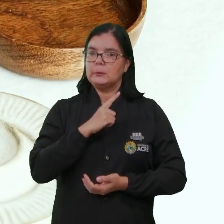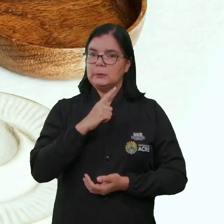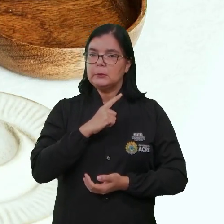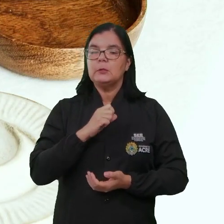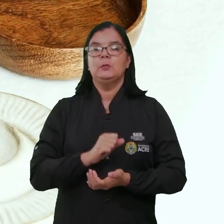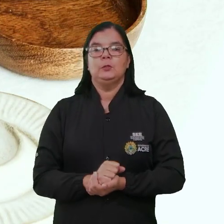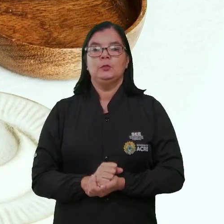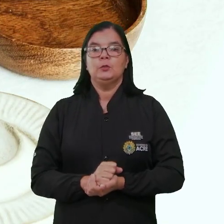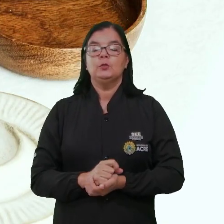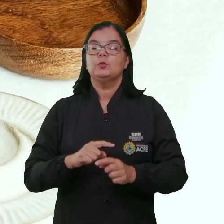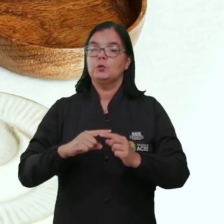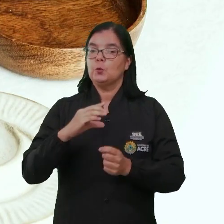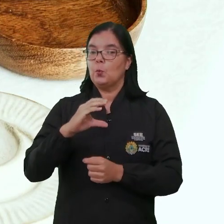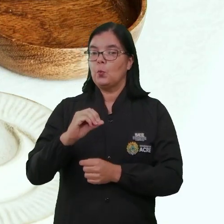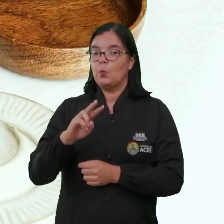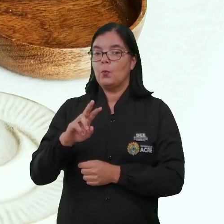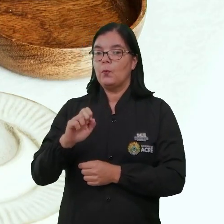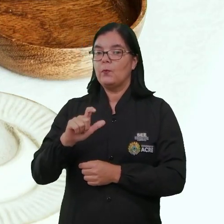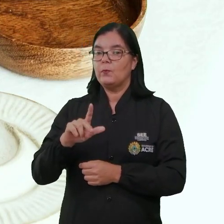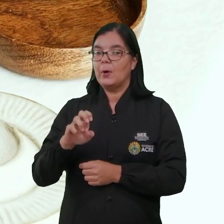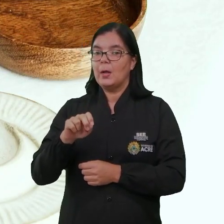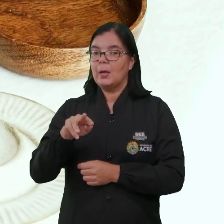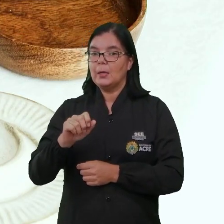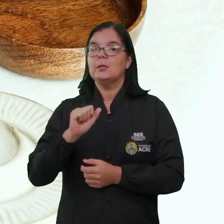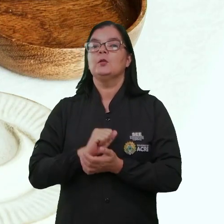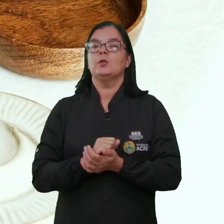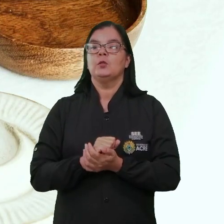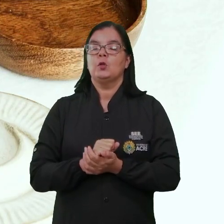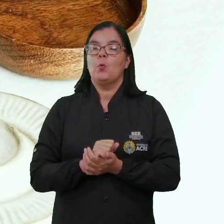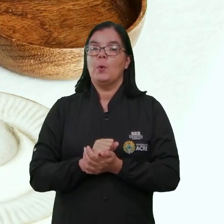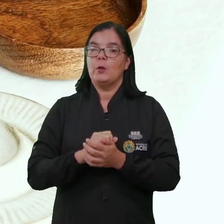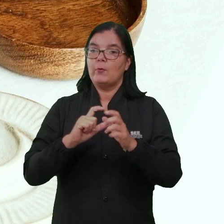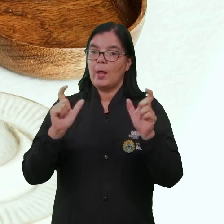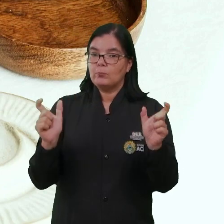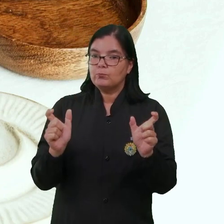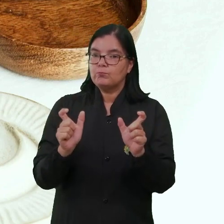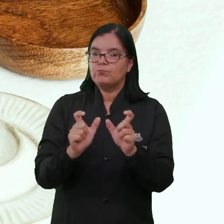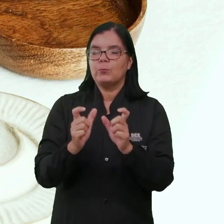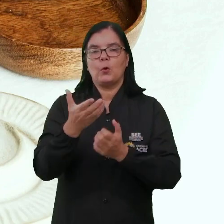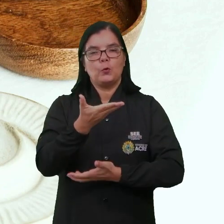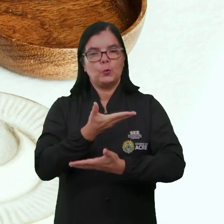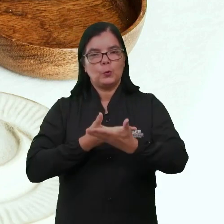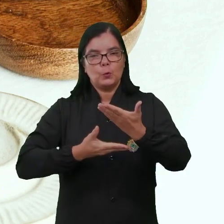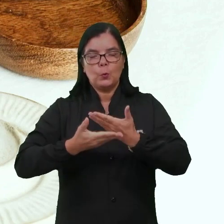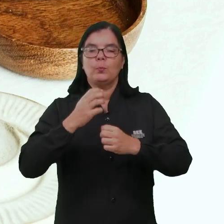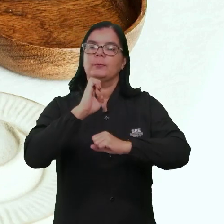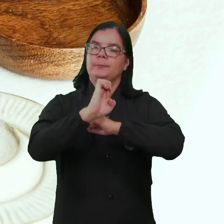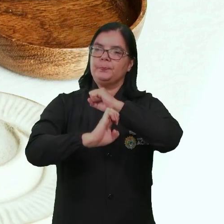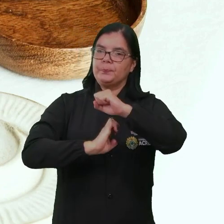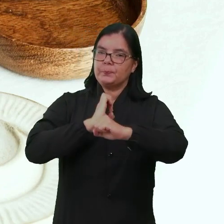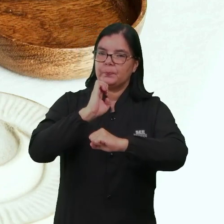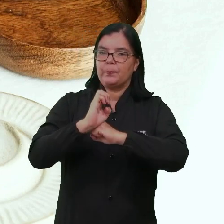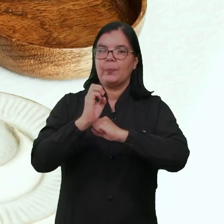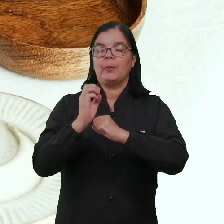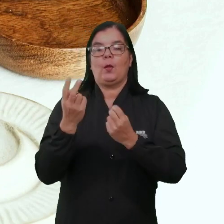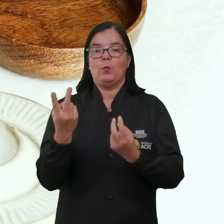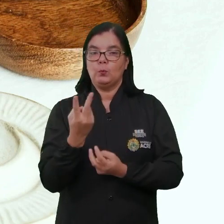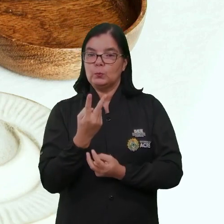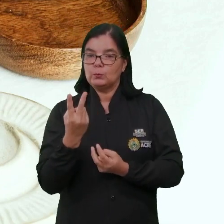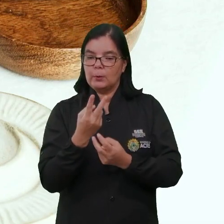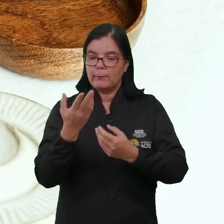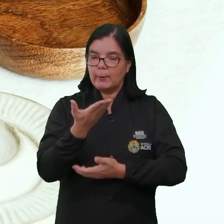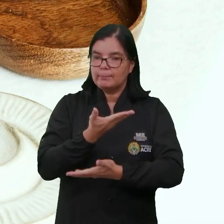ligação covalente, que vai fazer o quê? Vai fazer o compartilhamento de elétrons, né? Então, eles vão compartilhar